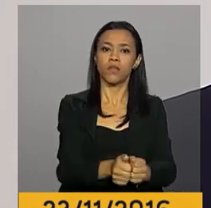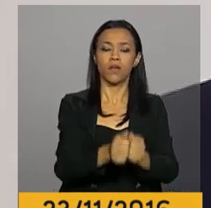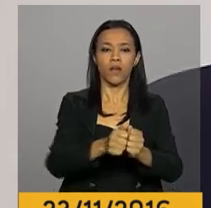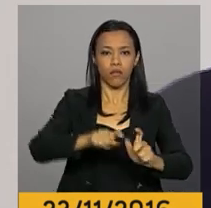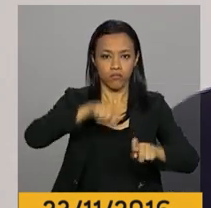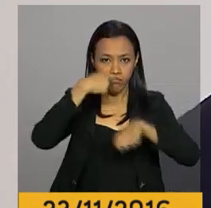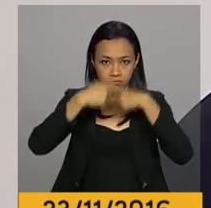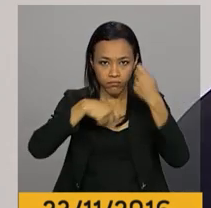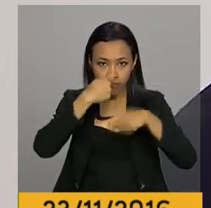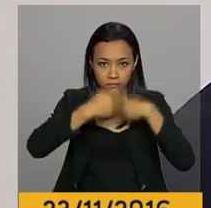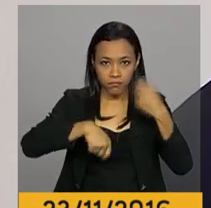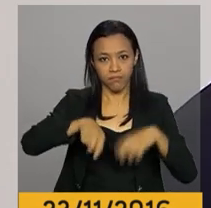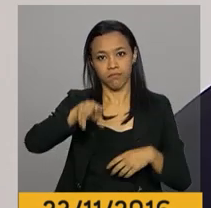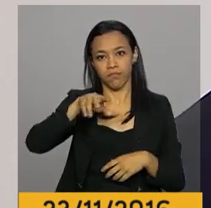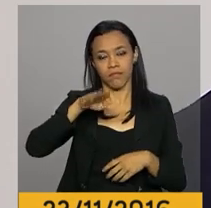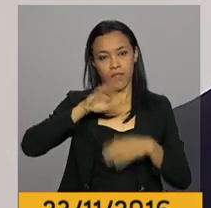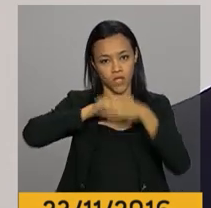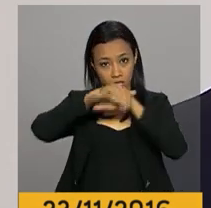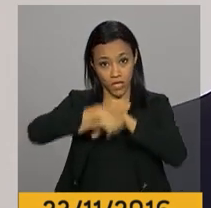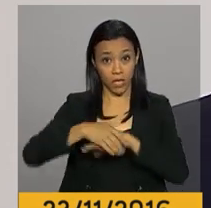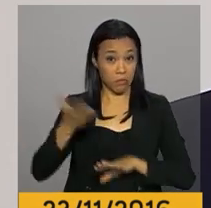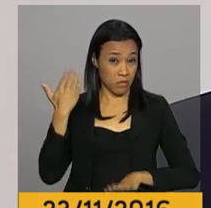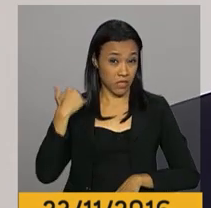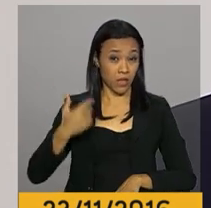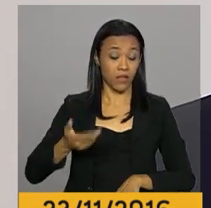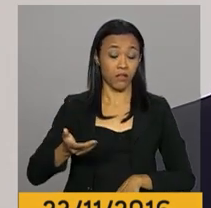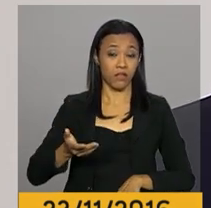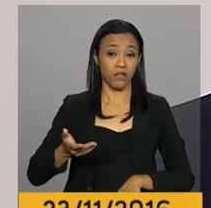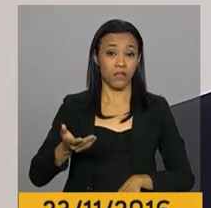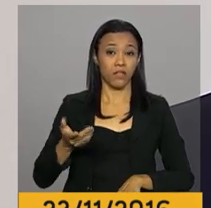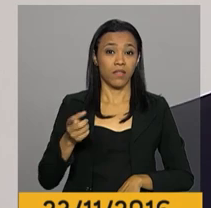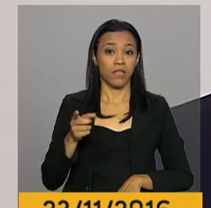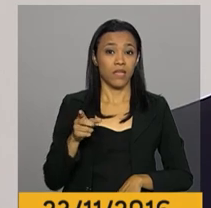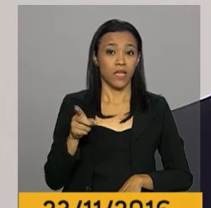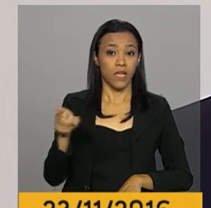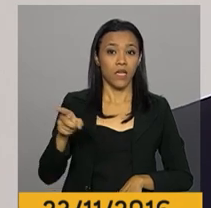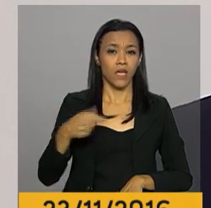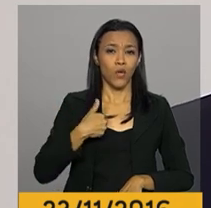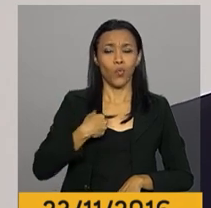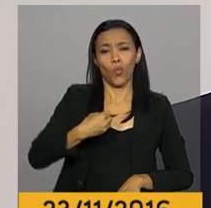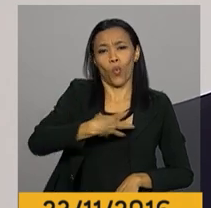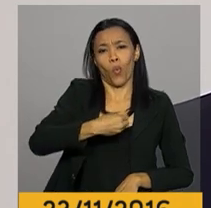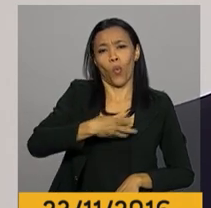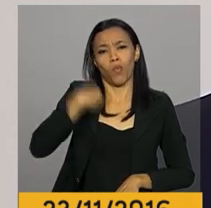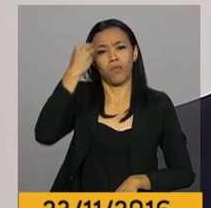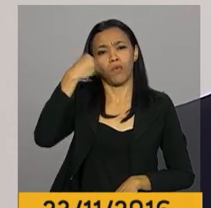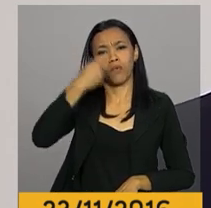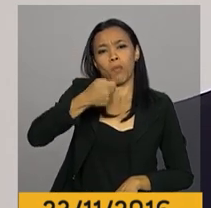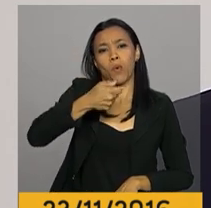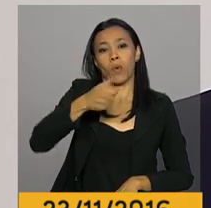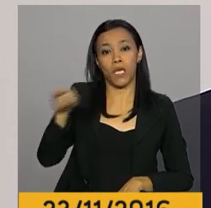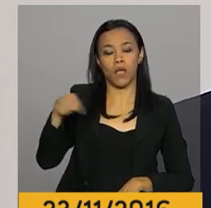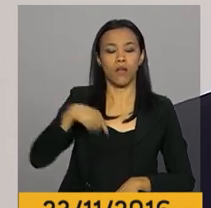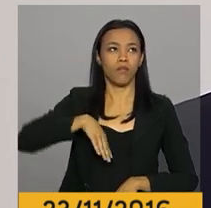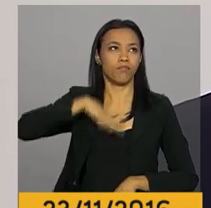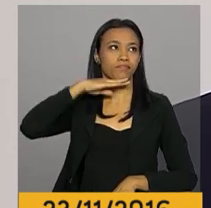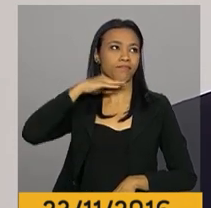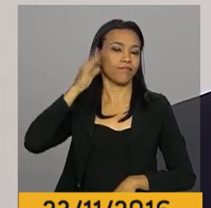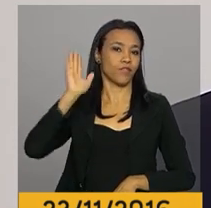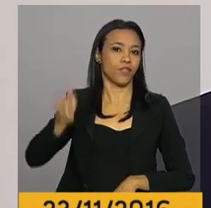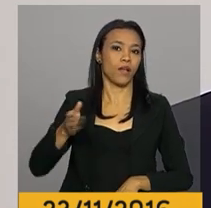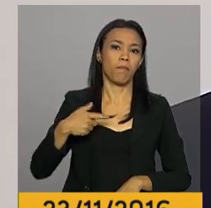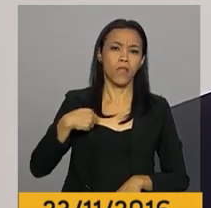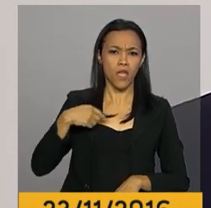naquele tempo eu calor ainda e ele já veterano e um dia tentei fazê lo